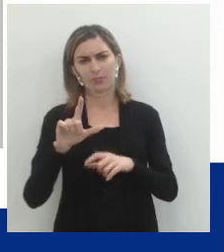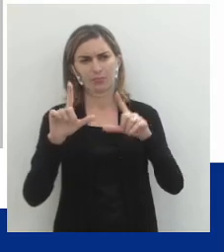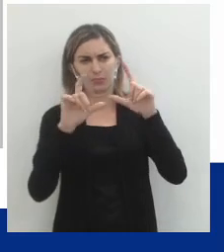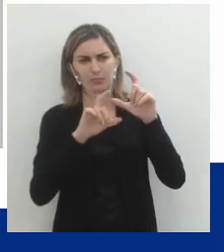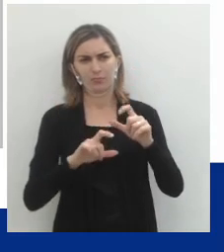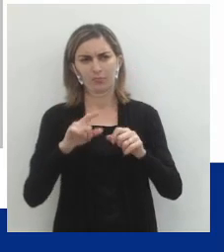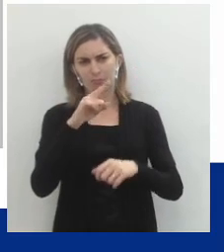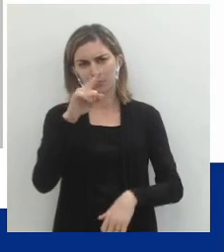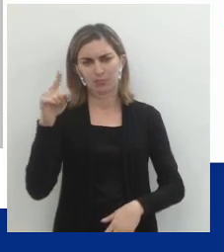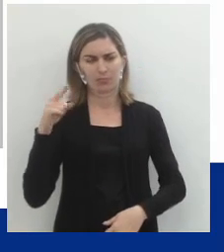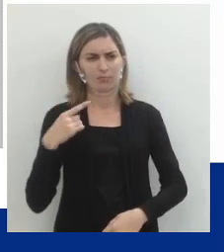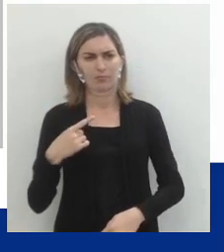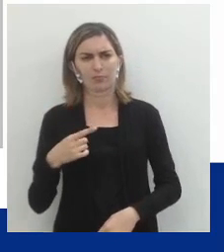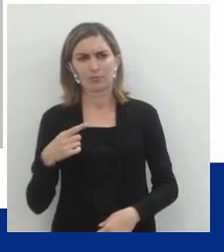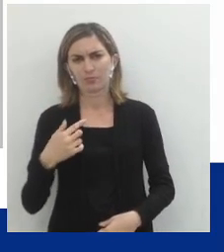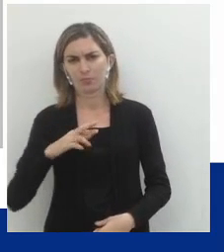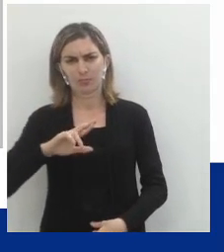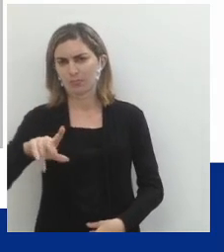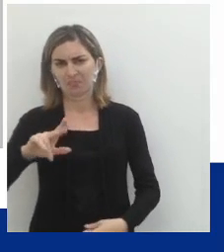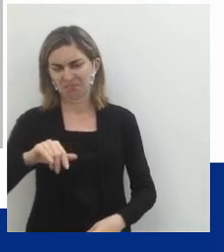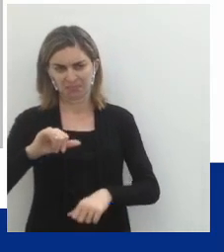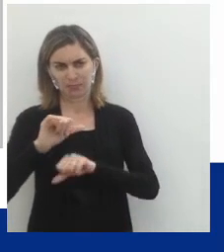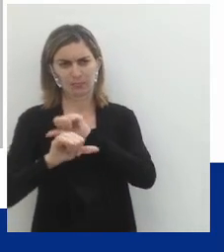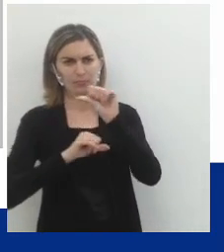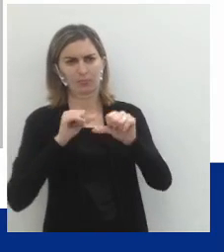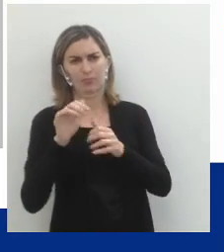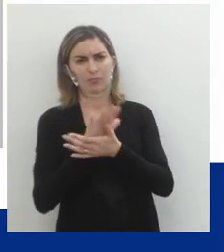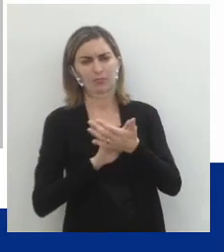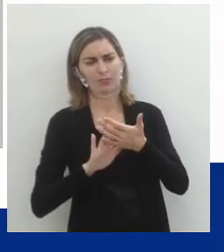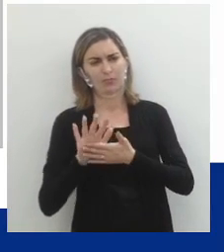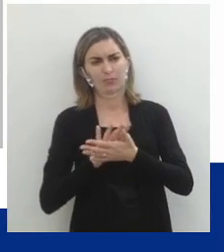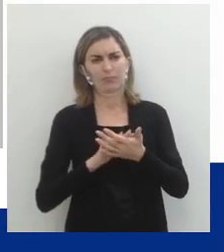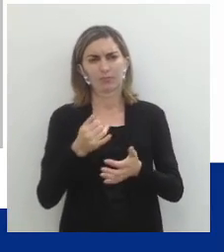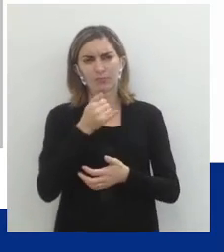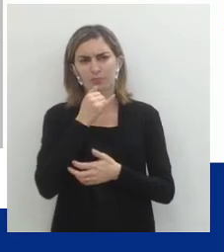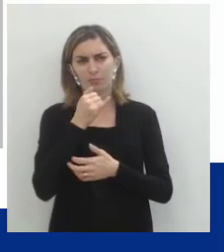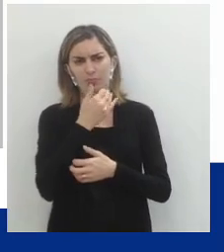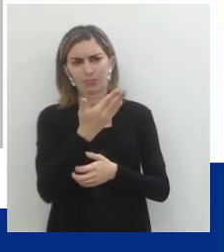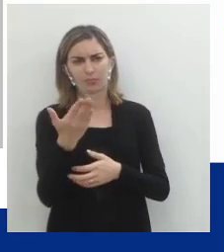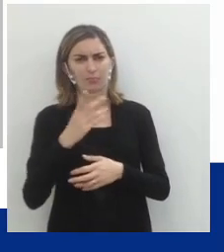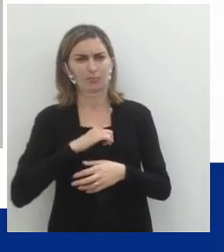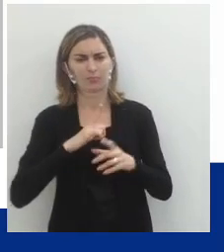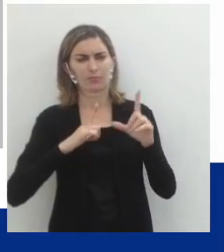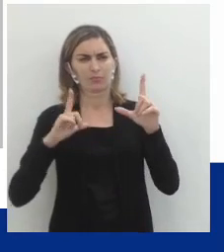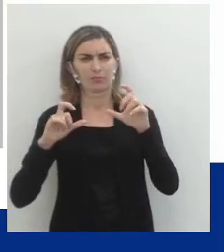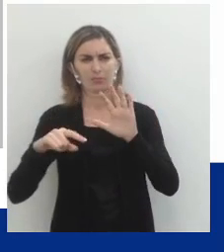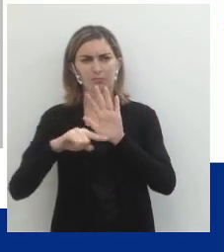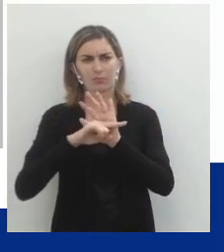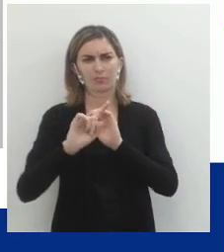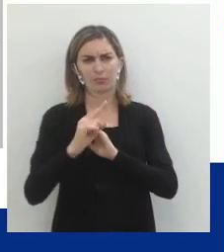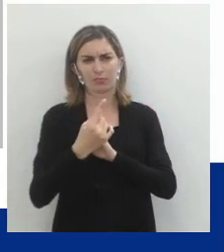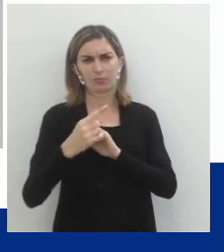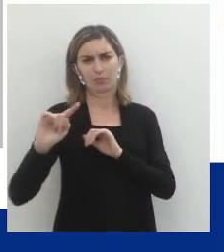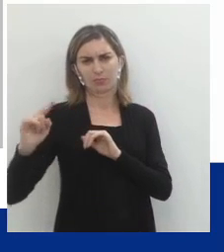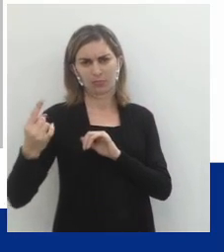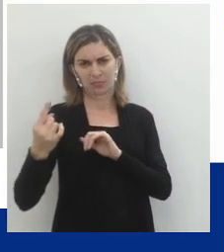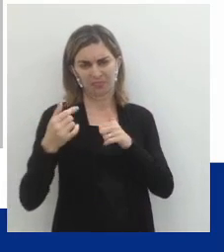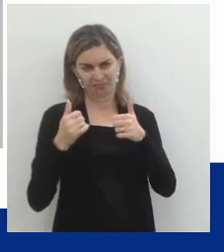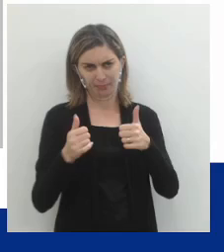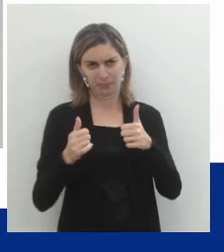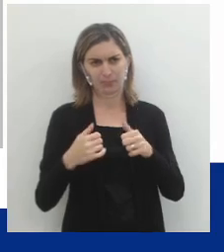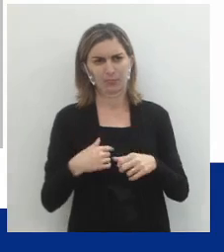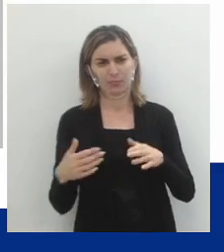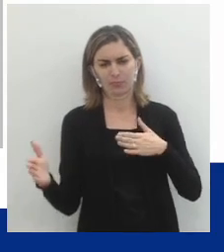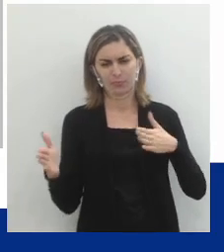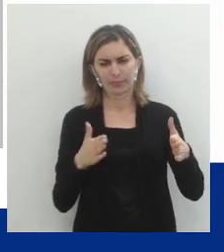imagem, nesse caso aqui, ó, não foi alterada em nada. Por exemplo, eu tenho a imagem entre menos 1 e 1, tá certo? E